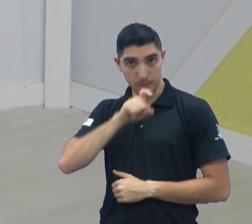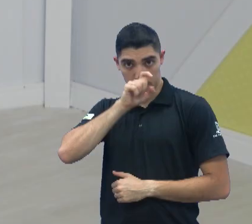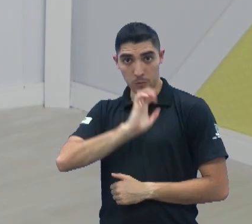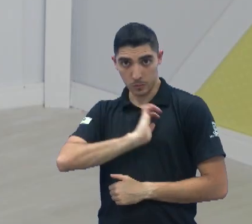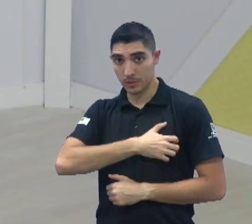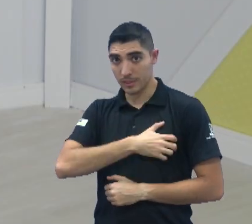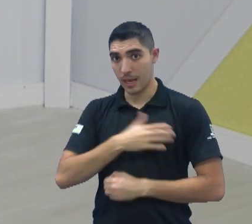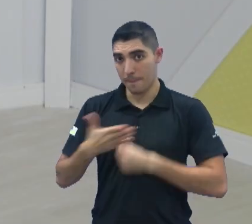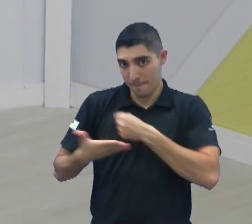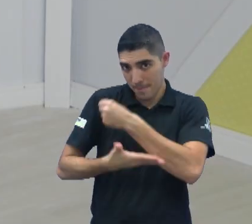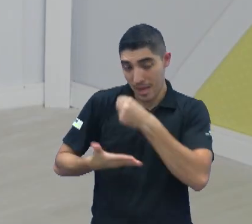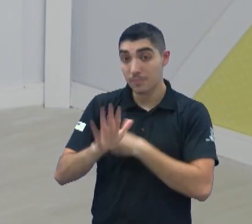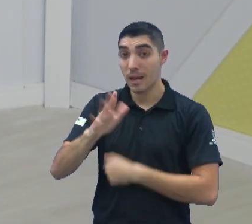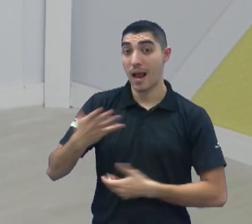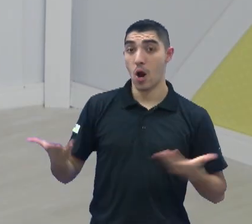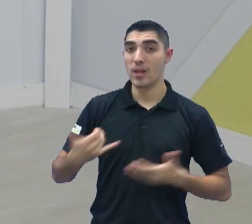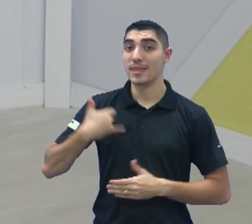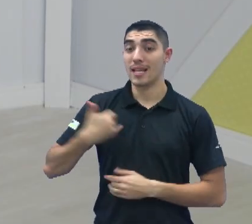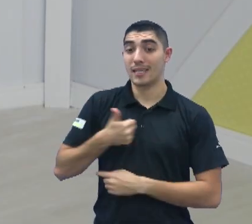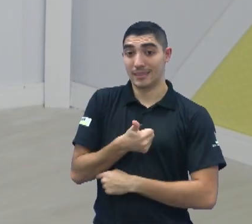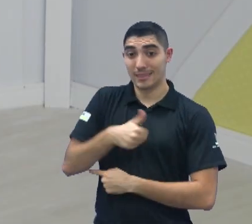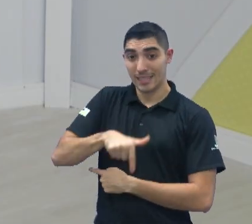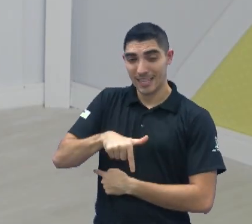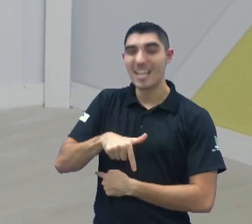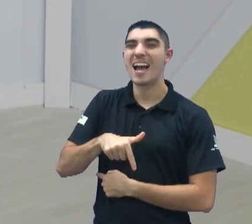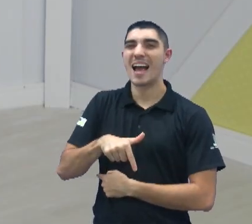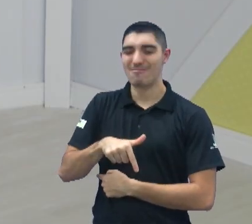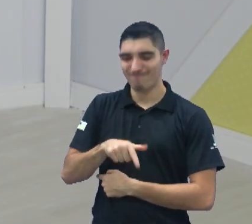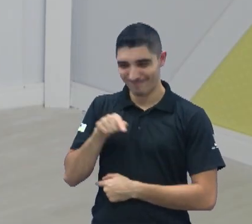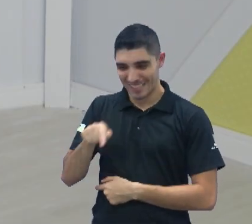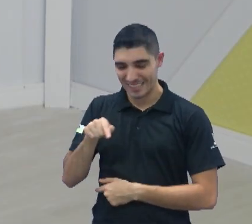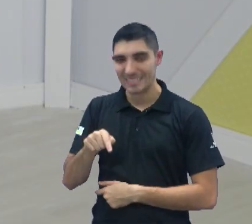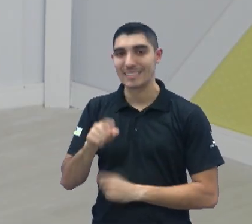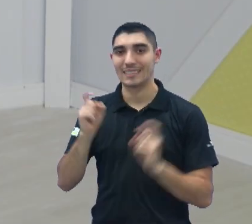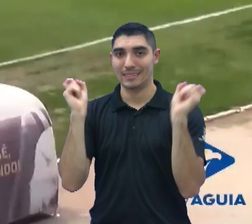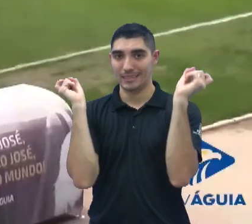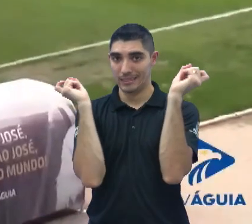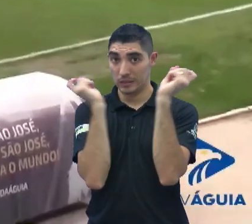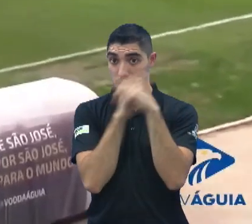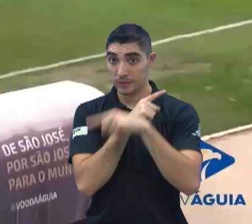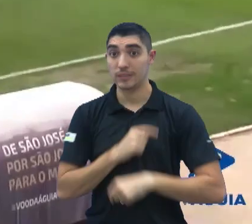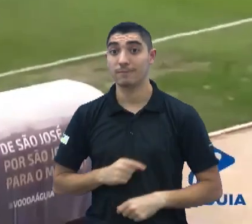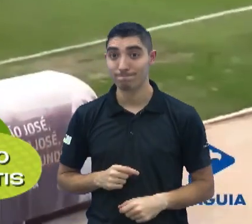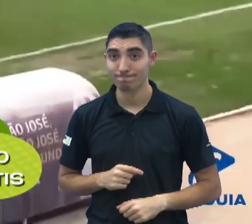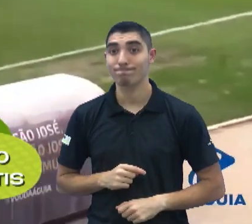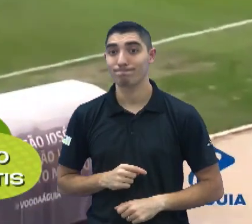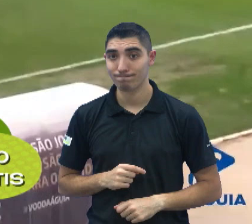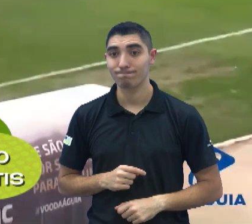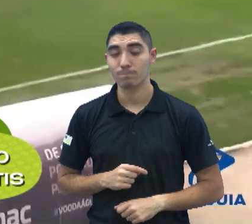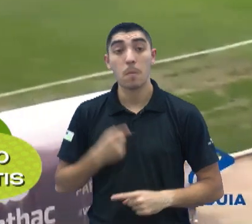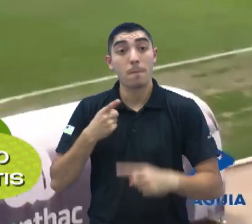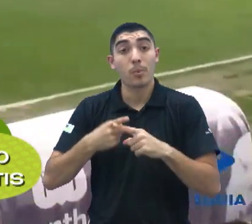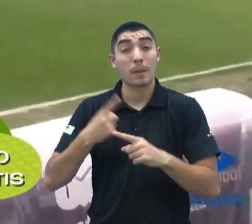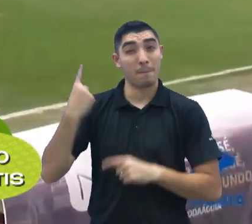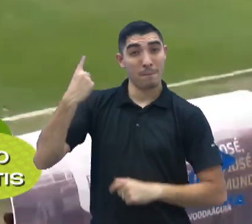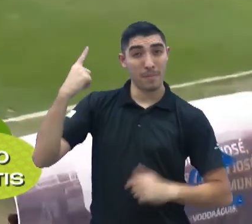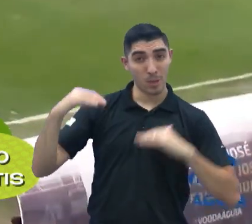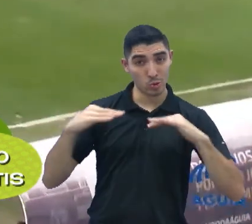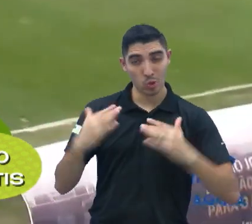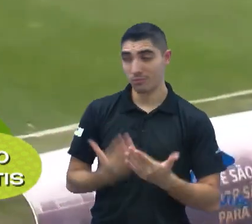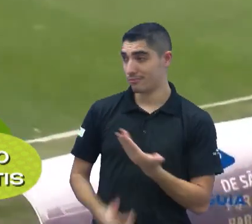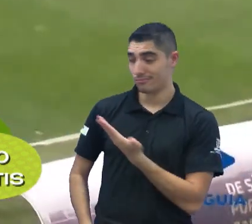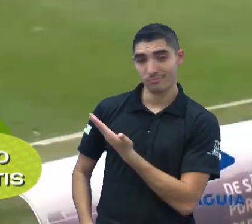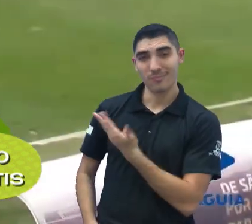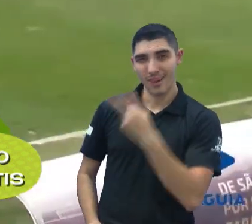time Sub-17 do São José, esse tem uma missão bem mais complicada para reverter a derrota por 3-0, você está vendo imagens aí,